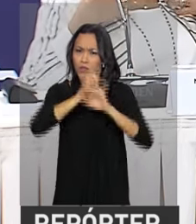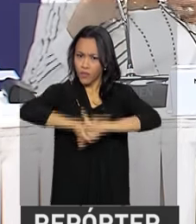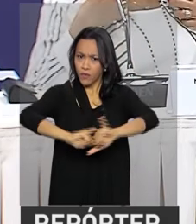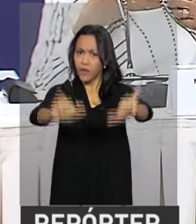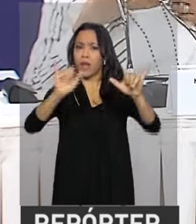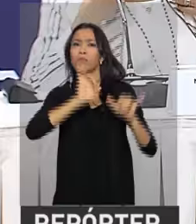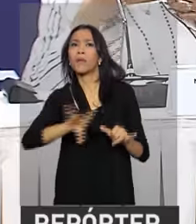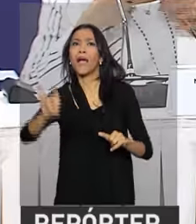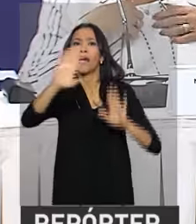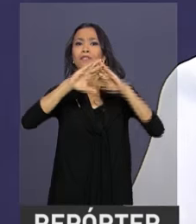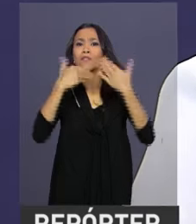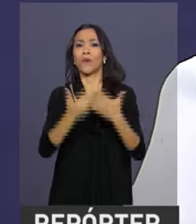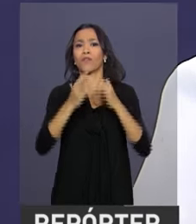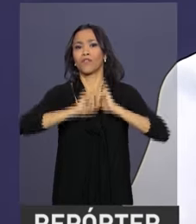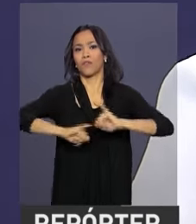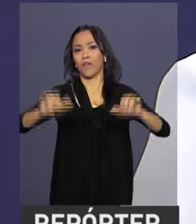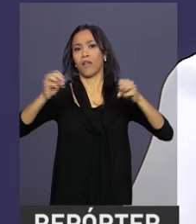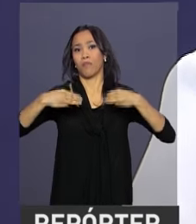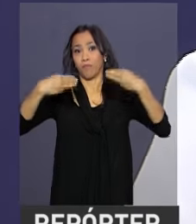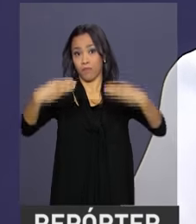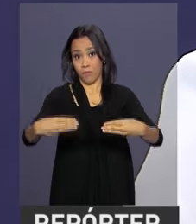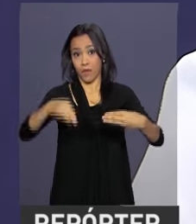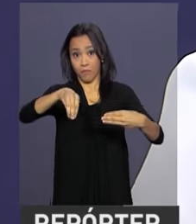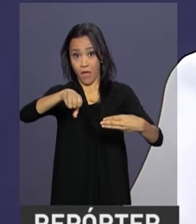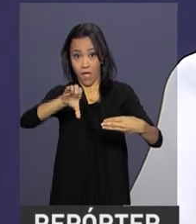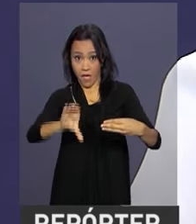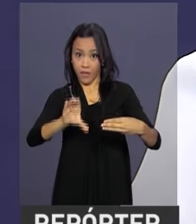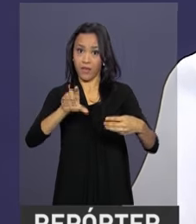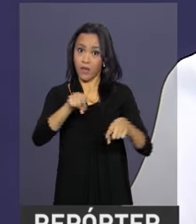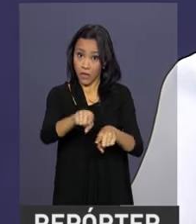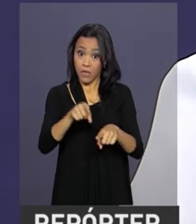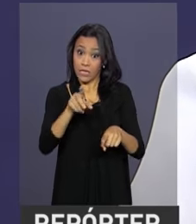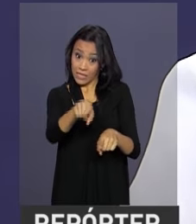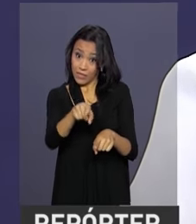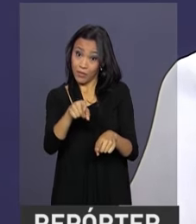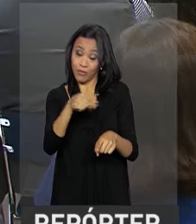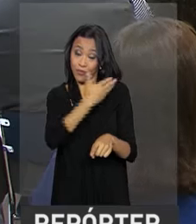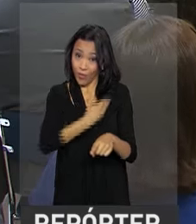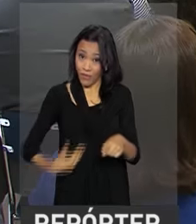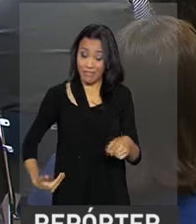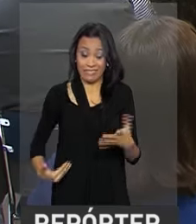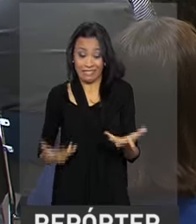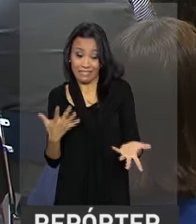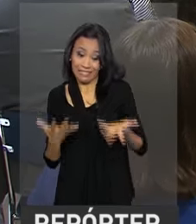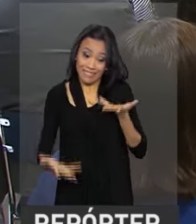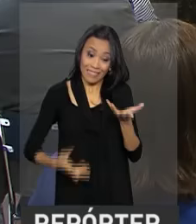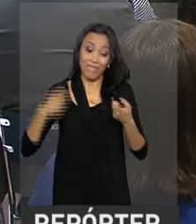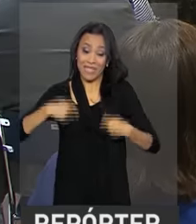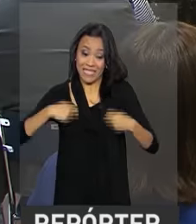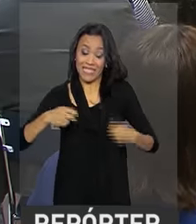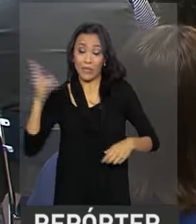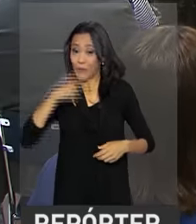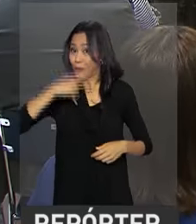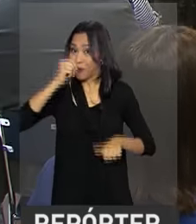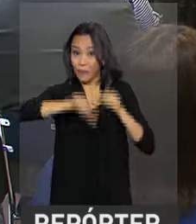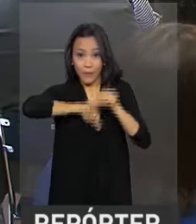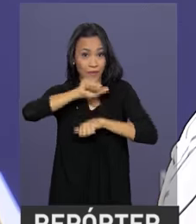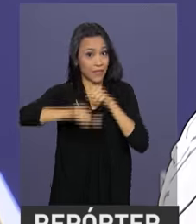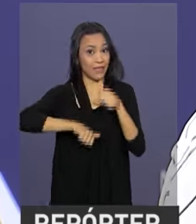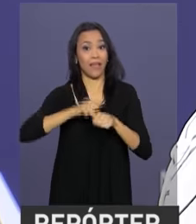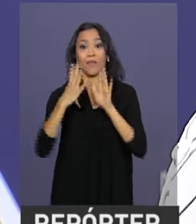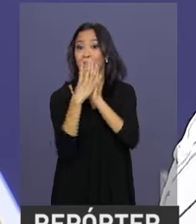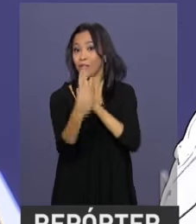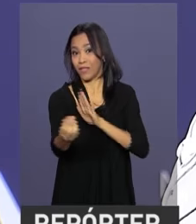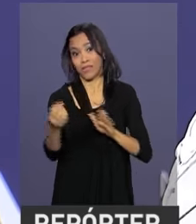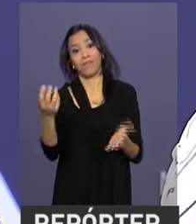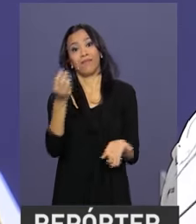pelo Ministério da Educação. Para o governo, o resultado é mais uma justificativa para as mudanças anunciadas para o ensino médio.